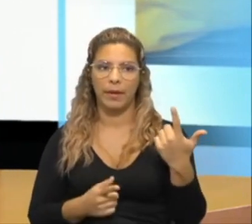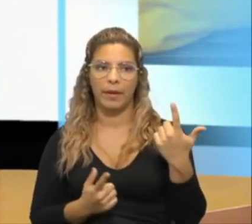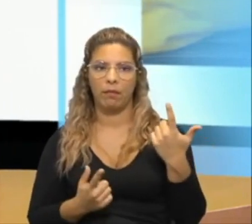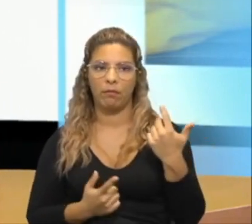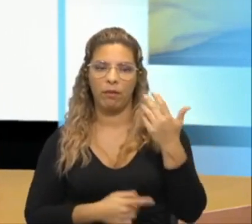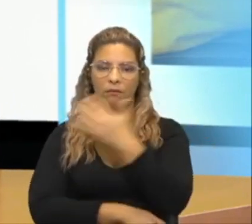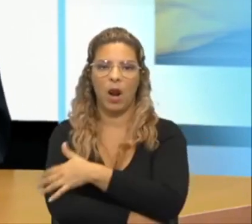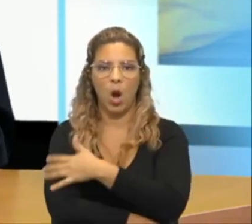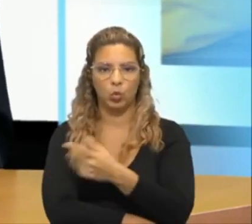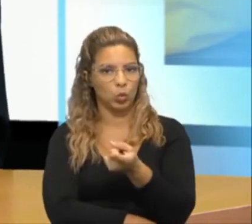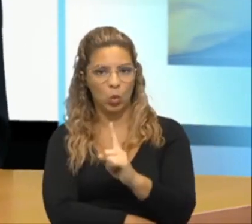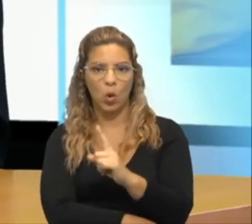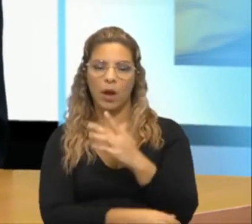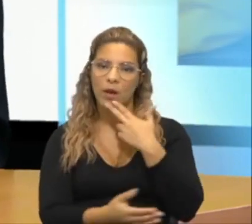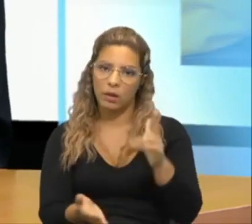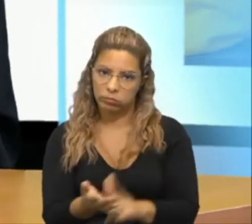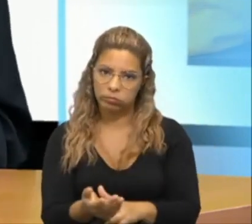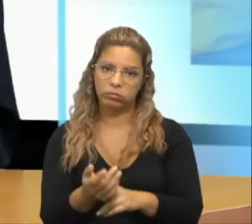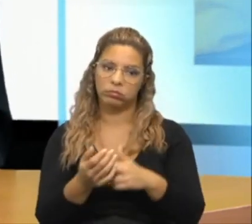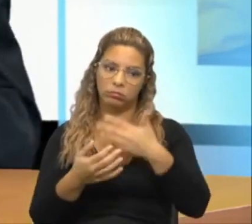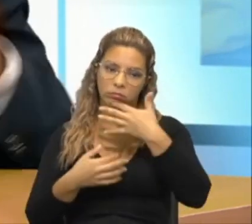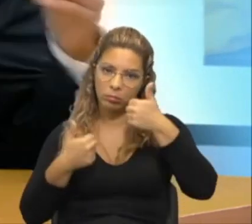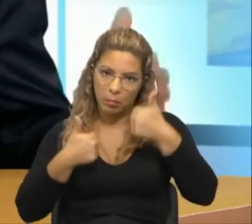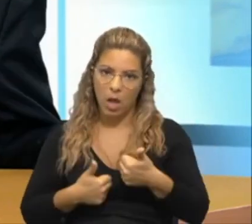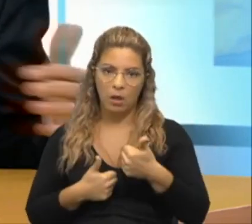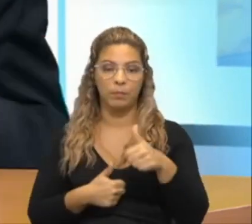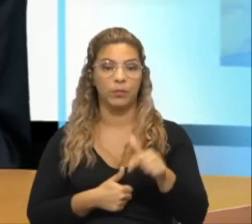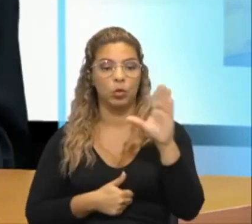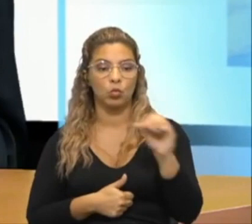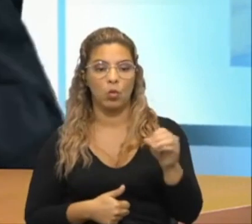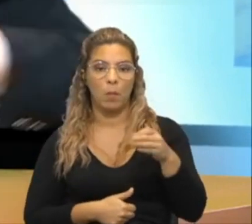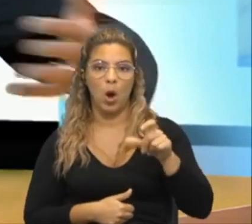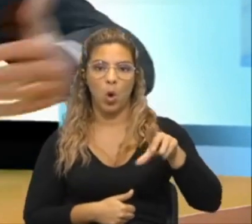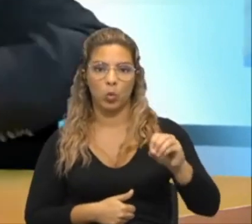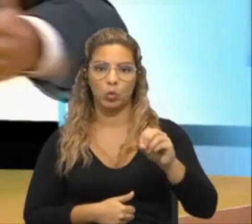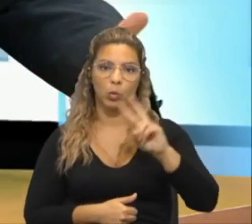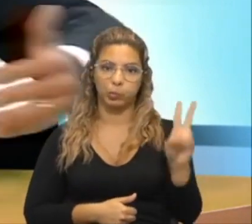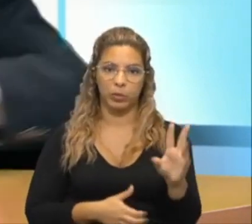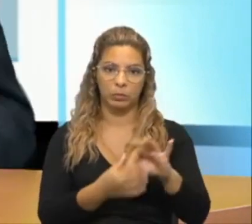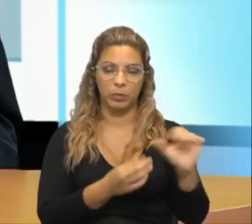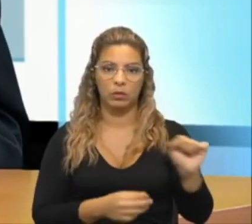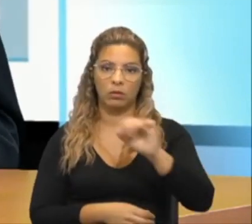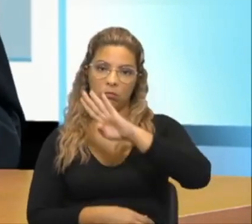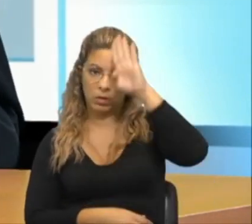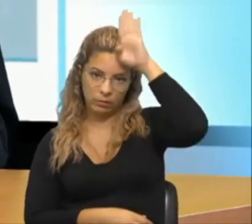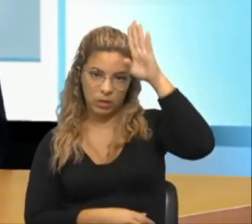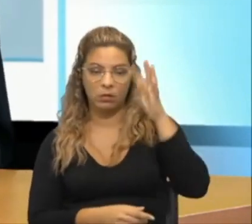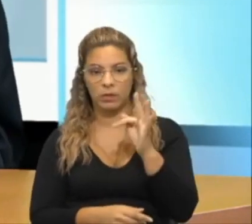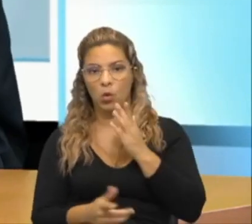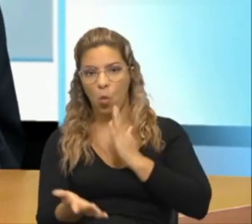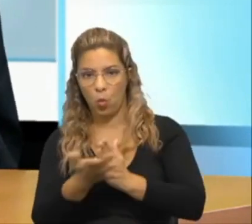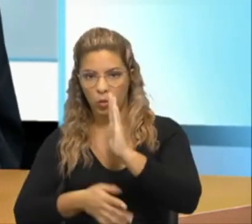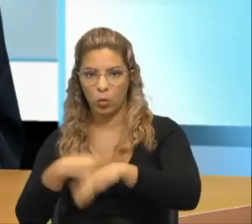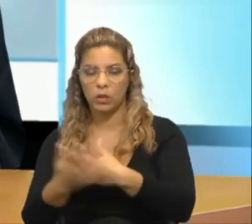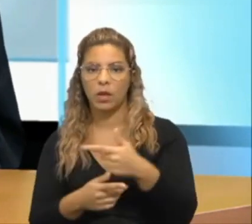nesta atitude dos conflitos, aquilo que estamos chamados a fazer é, como dizia o Papa João Paulo II, outro Papa, mas que o Papa Francisco segue na continuidade, que é a